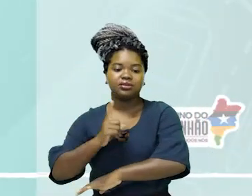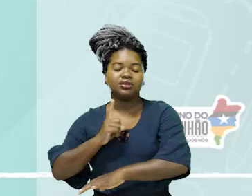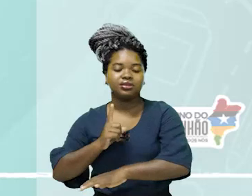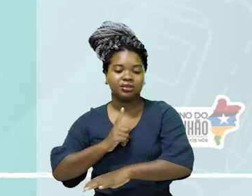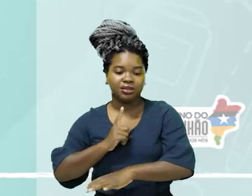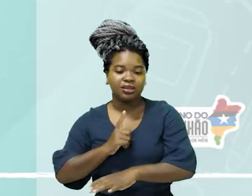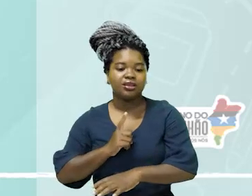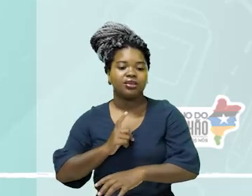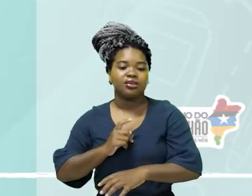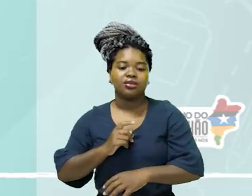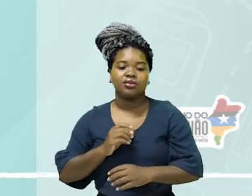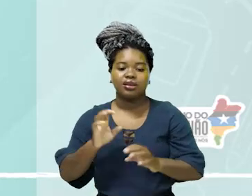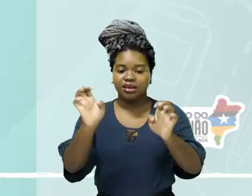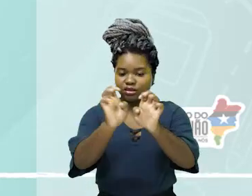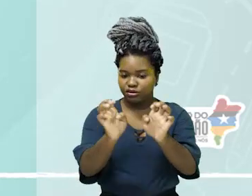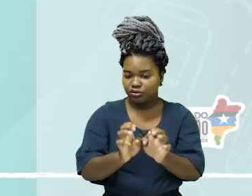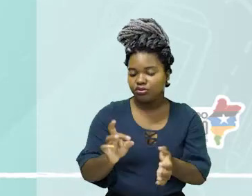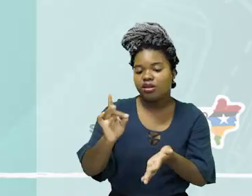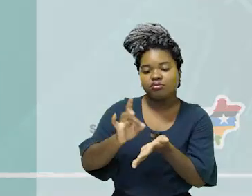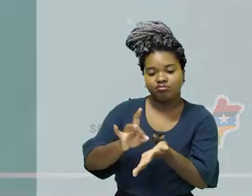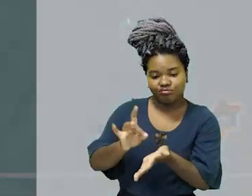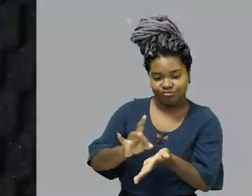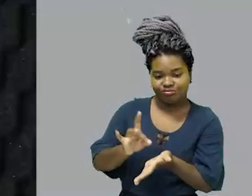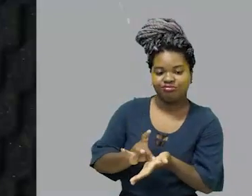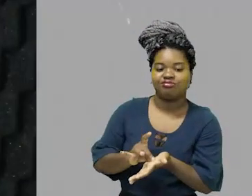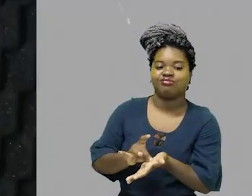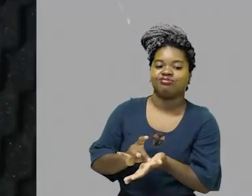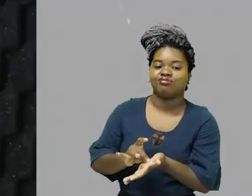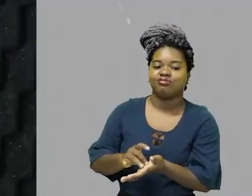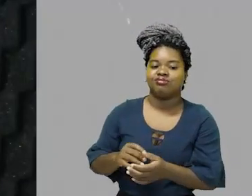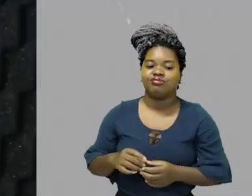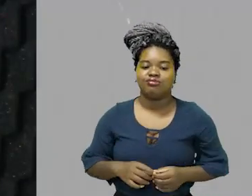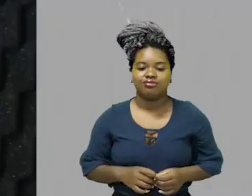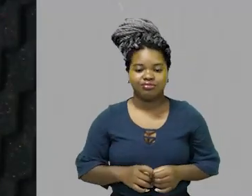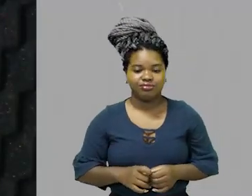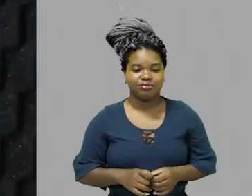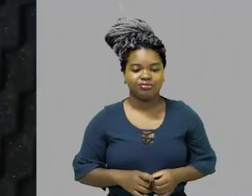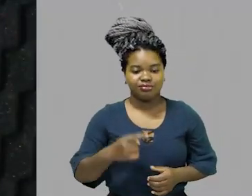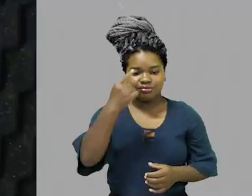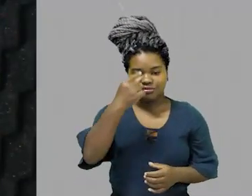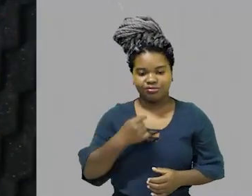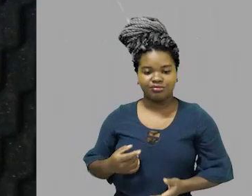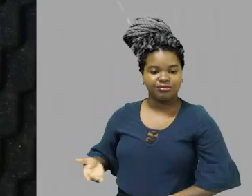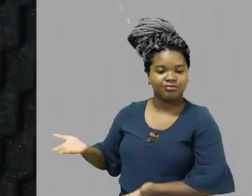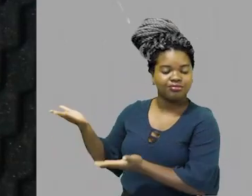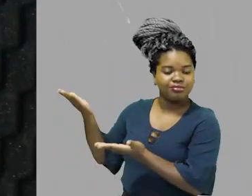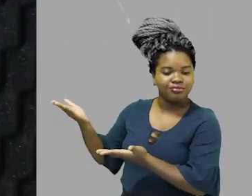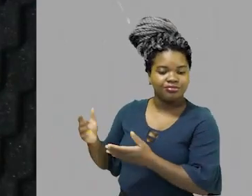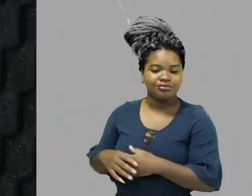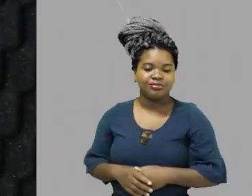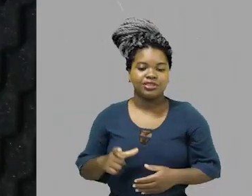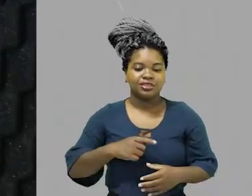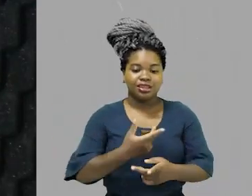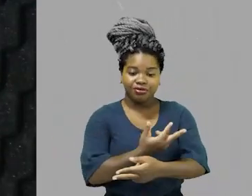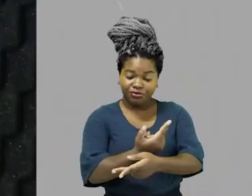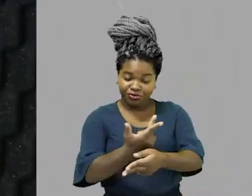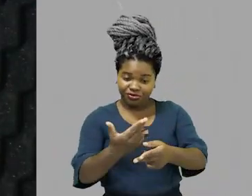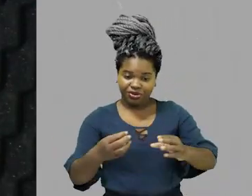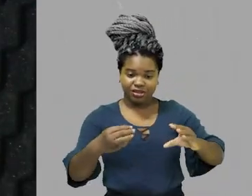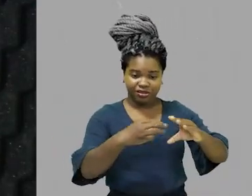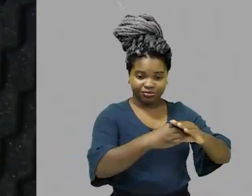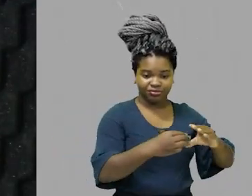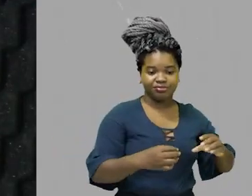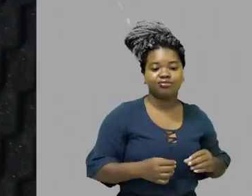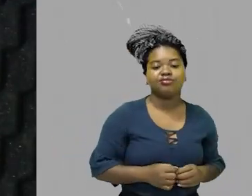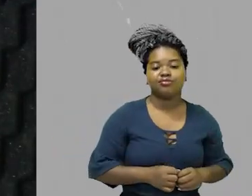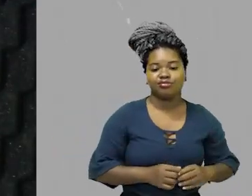tecidos verdadeiros. E o que é tecido verdadeiro? Um tecido, pessoal, é um conjunto de várias células que,